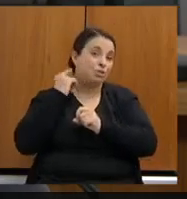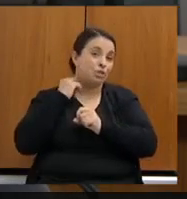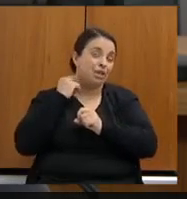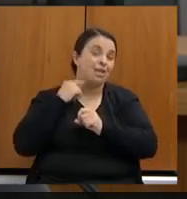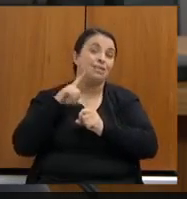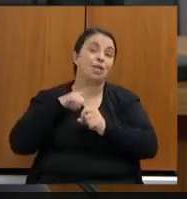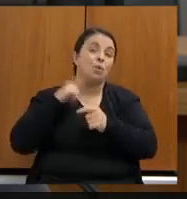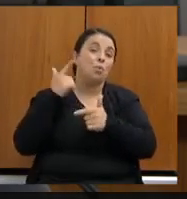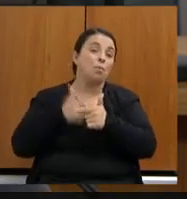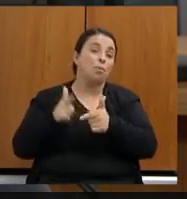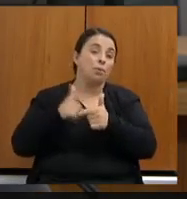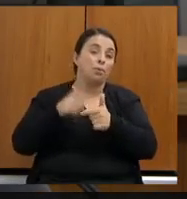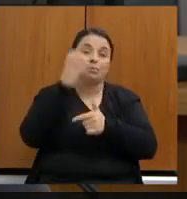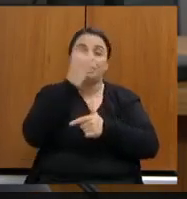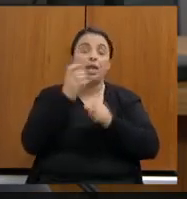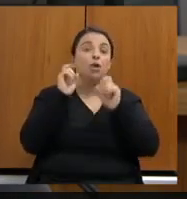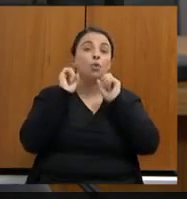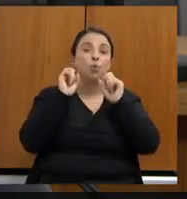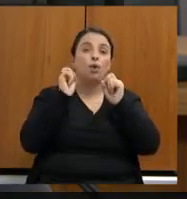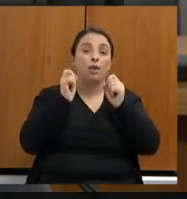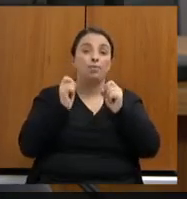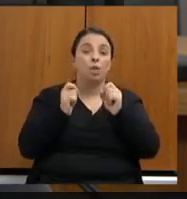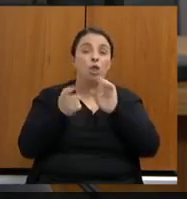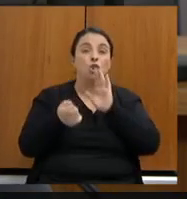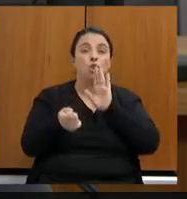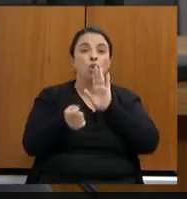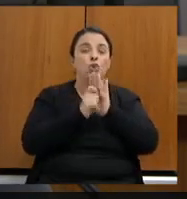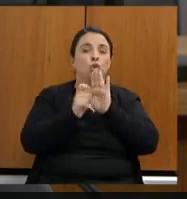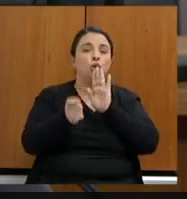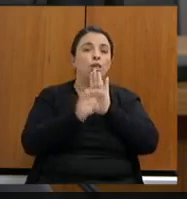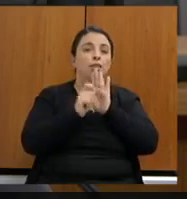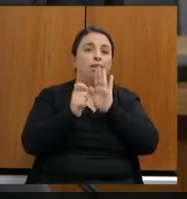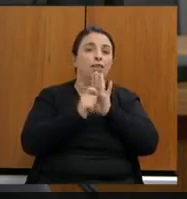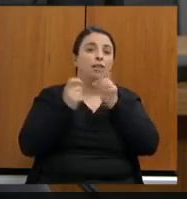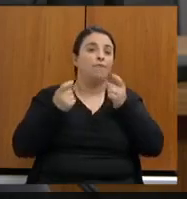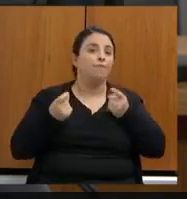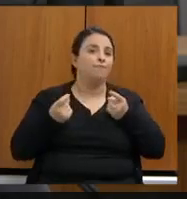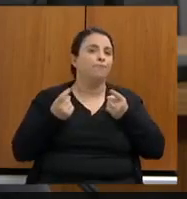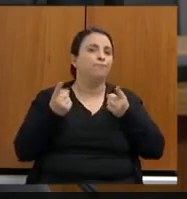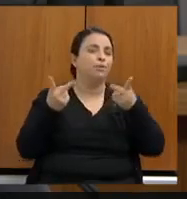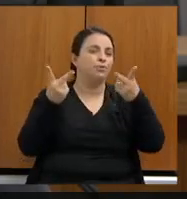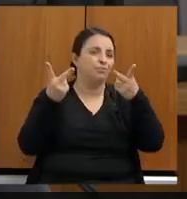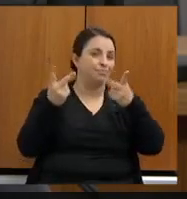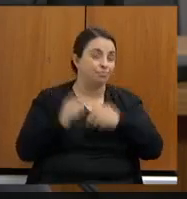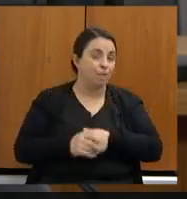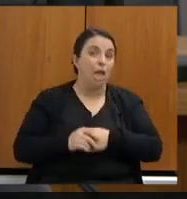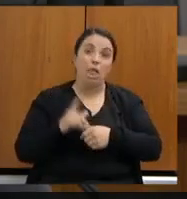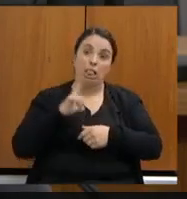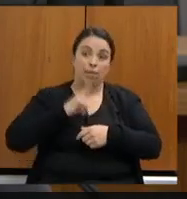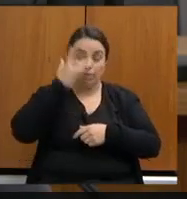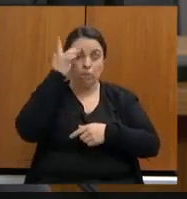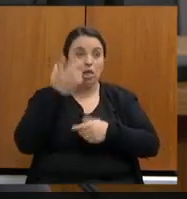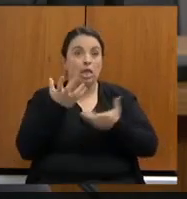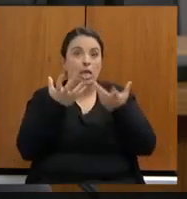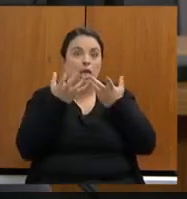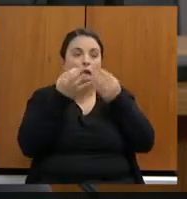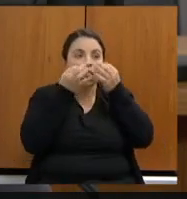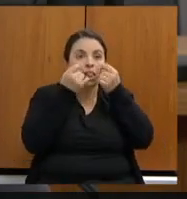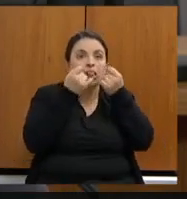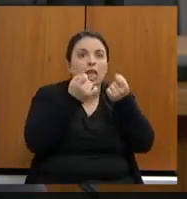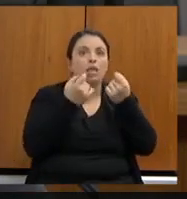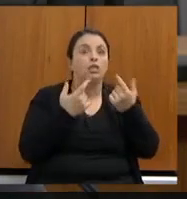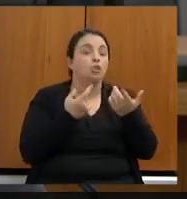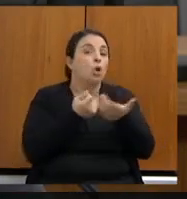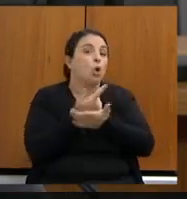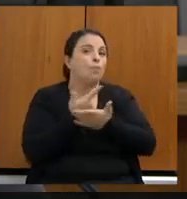tráfico de drogas porque tem demanda né muita demanda e pra dar antes